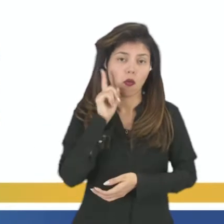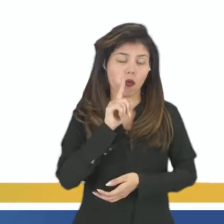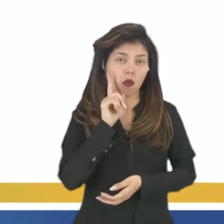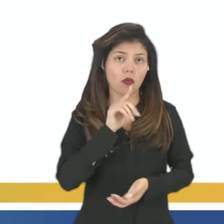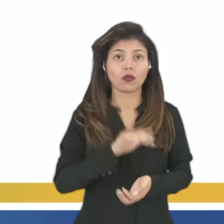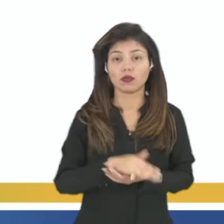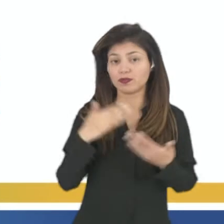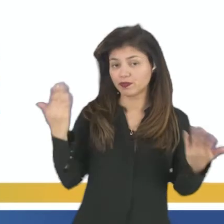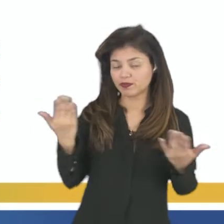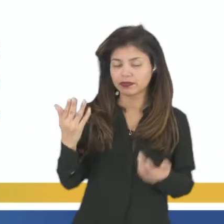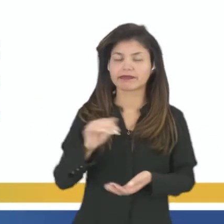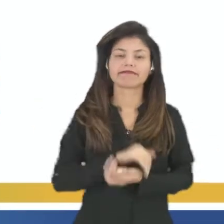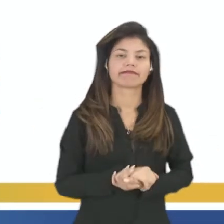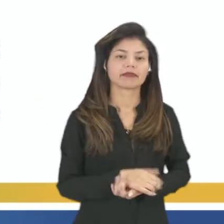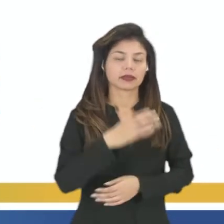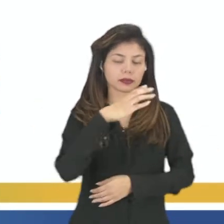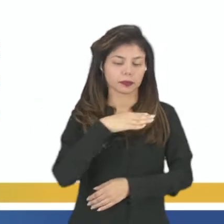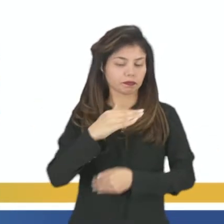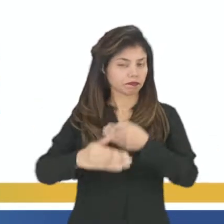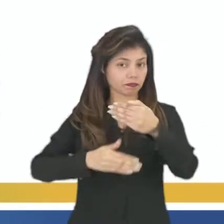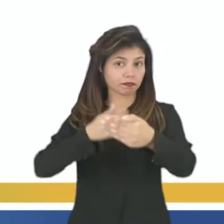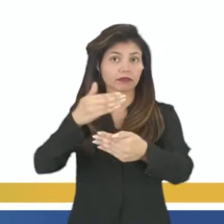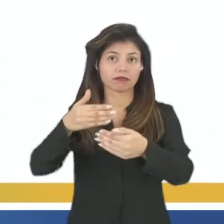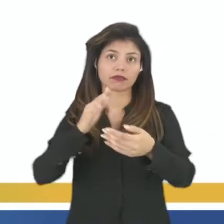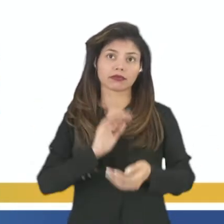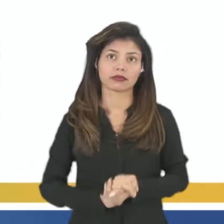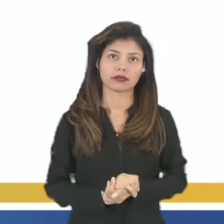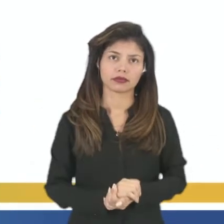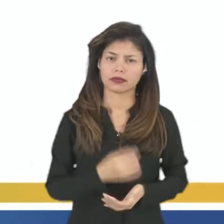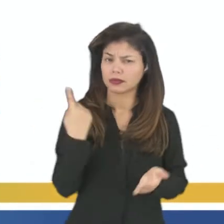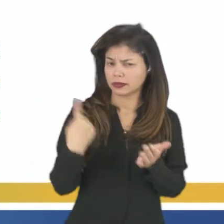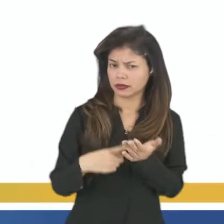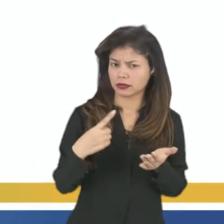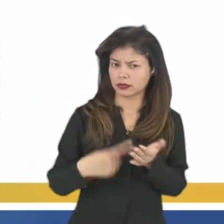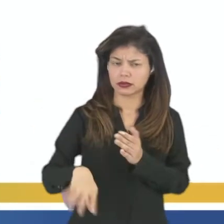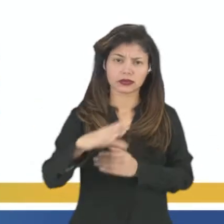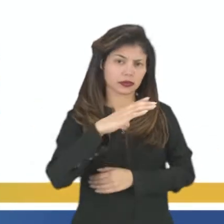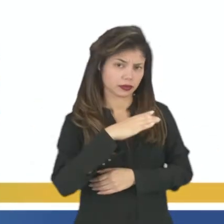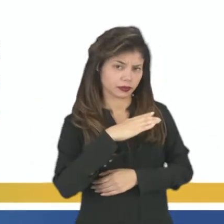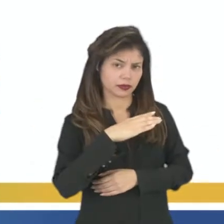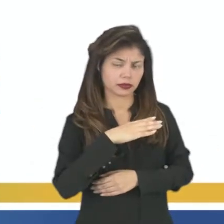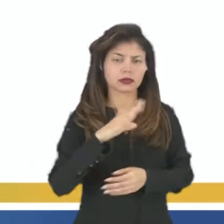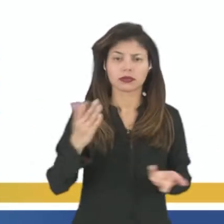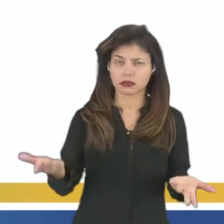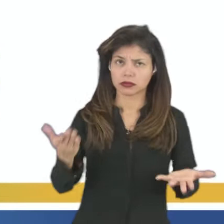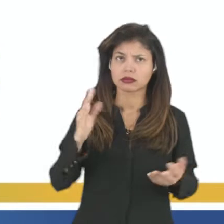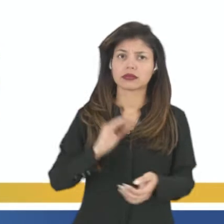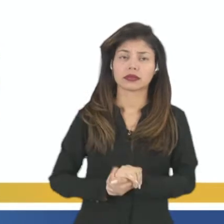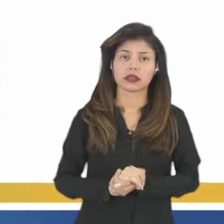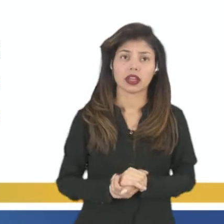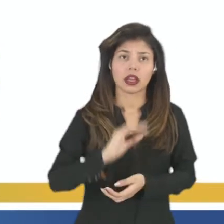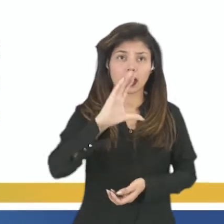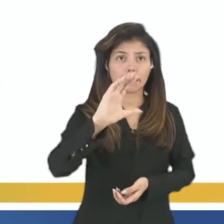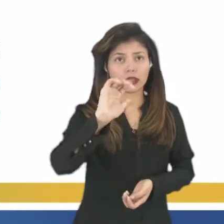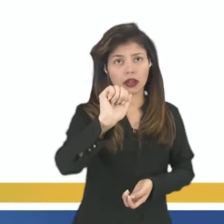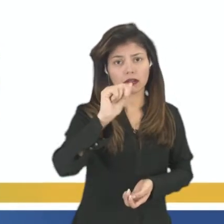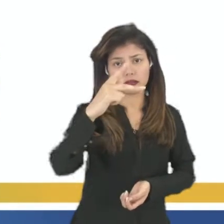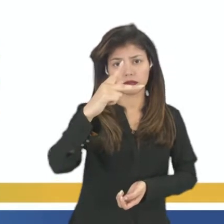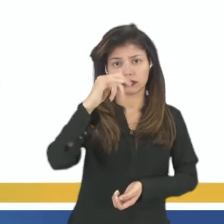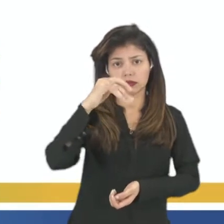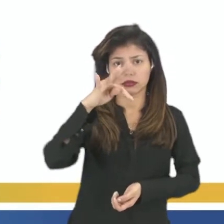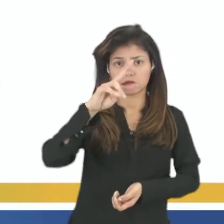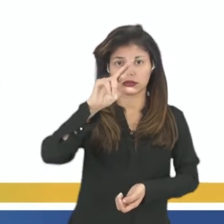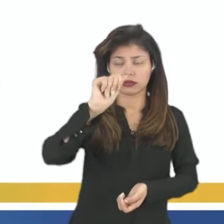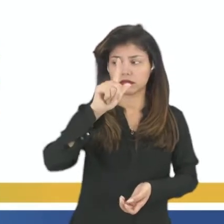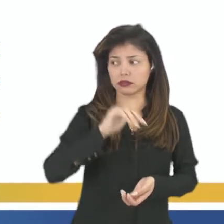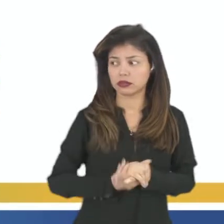Nova York é uma cidade bem desenvolvida, é considerada a capital cultural do mundo. Teve uma aula que eu falei sobre